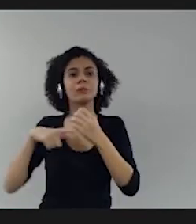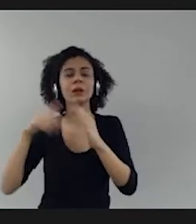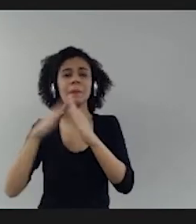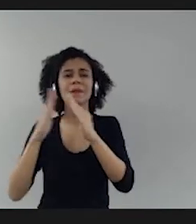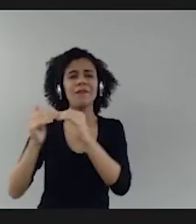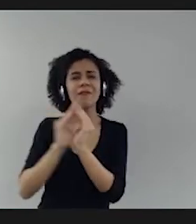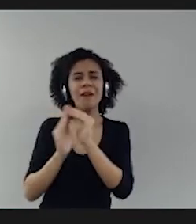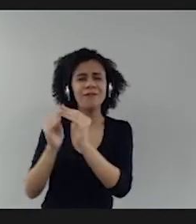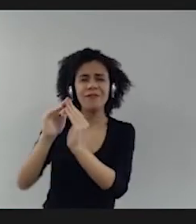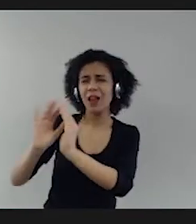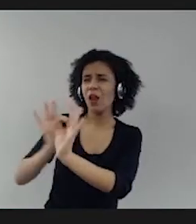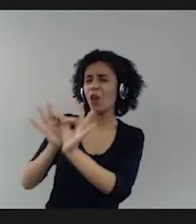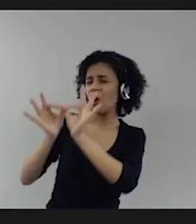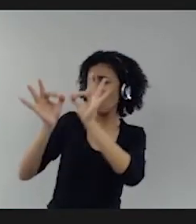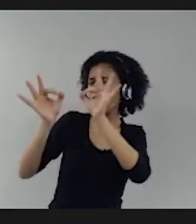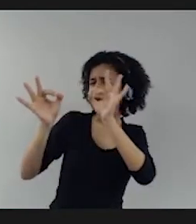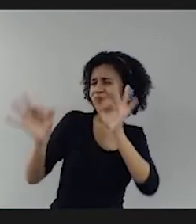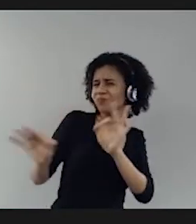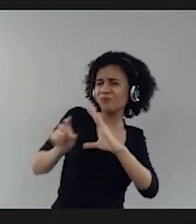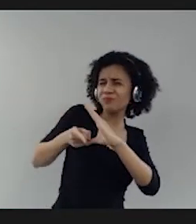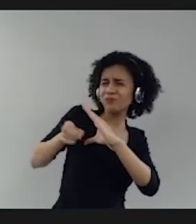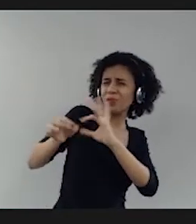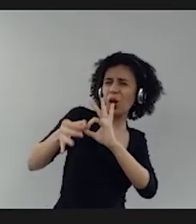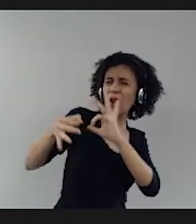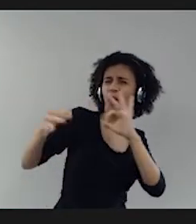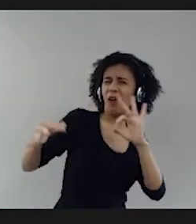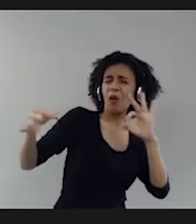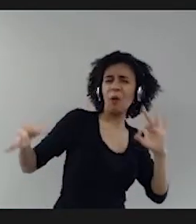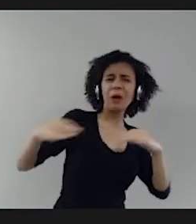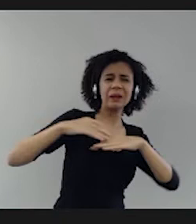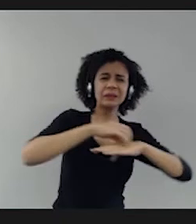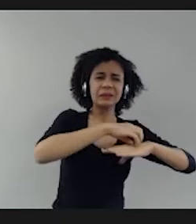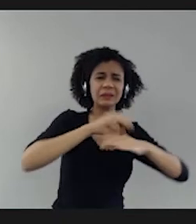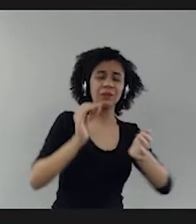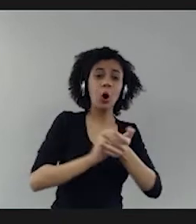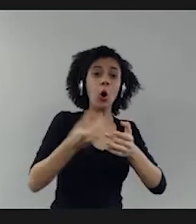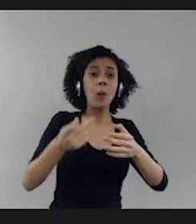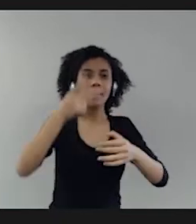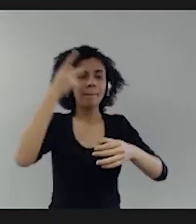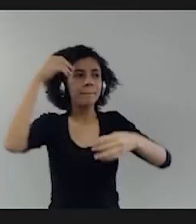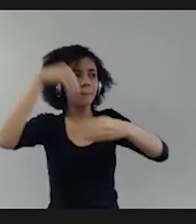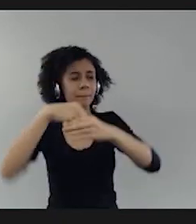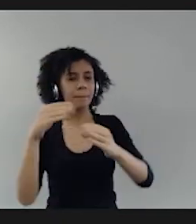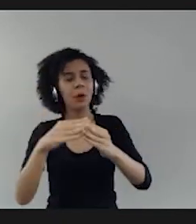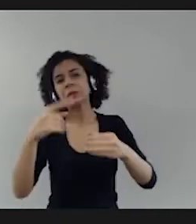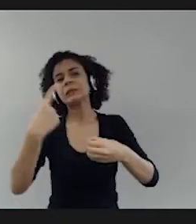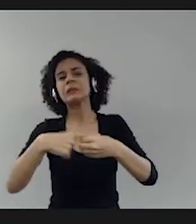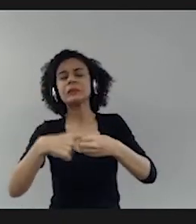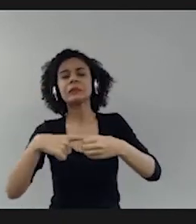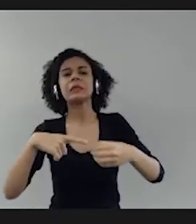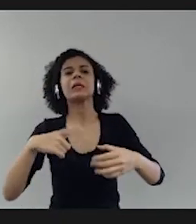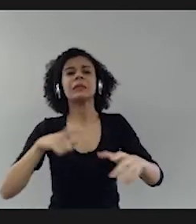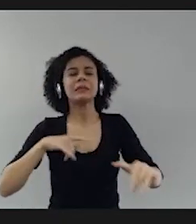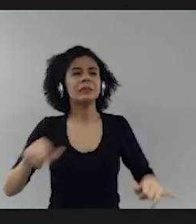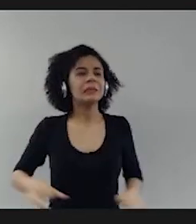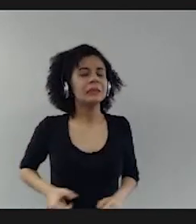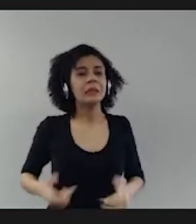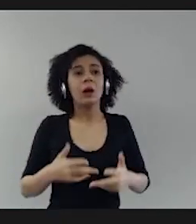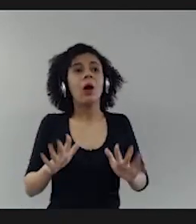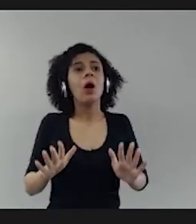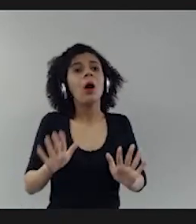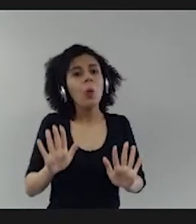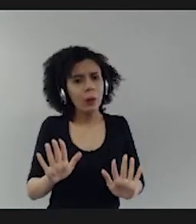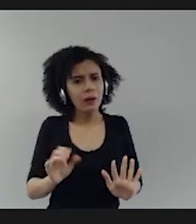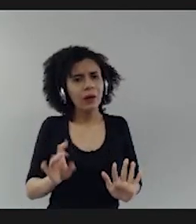favela mais distante, no bairro mais remoto, ou no centro da cidade, que sofre com a gentrificação. Então,